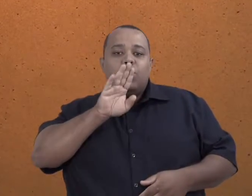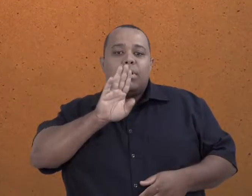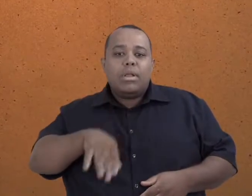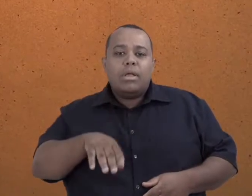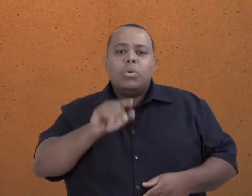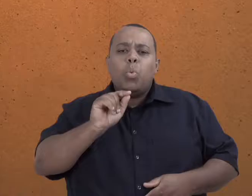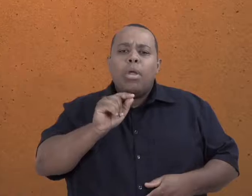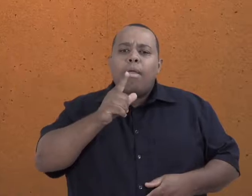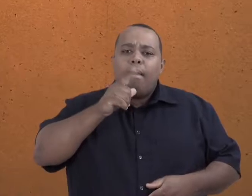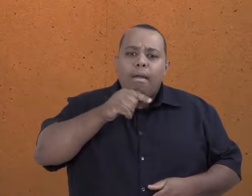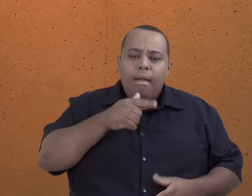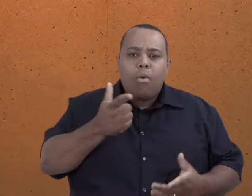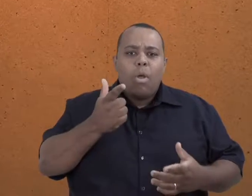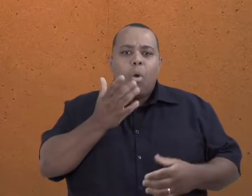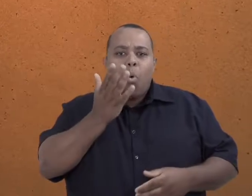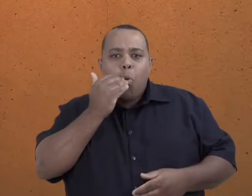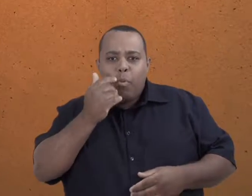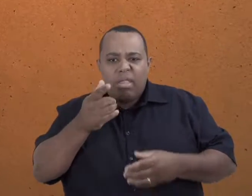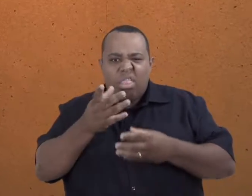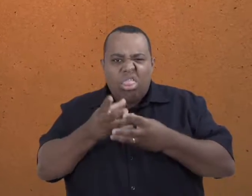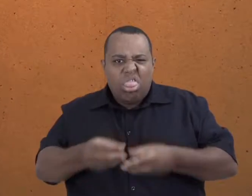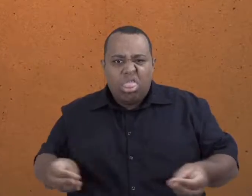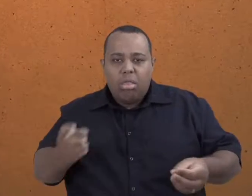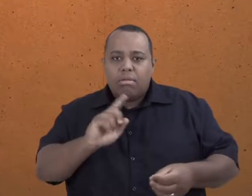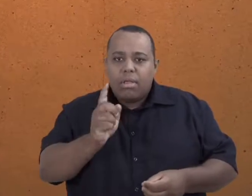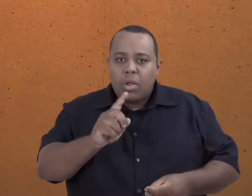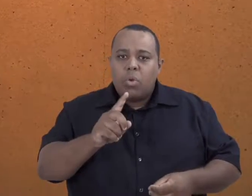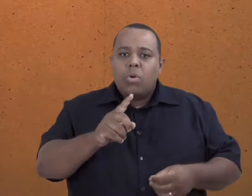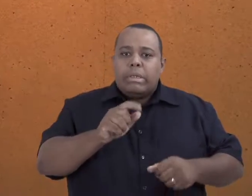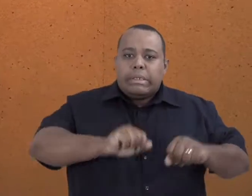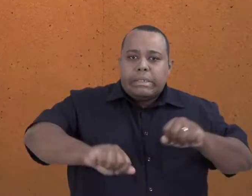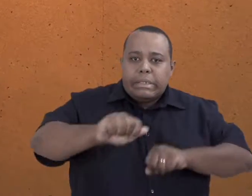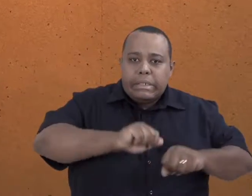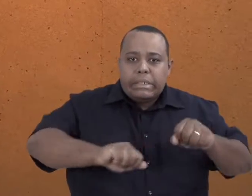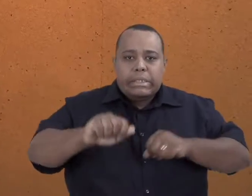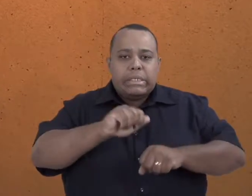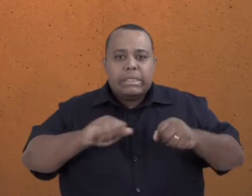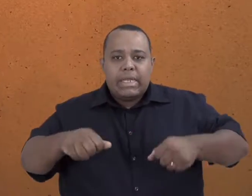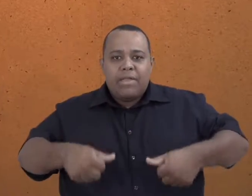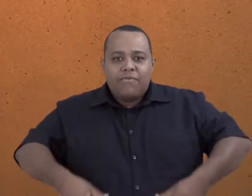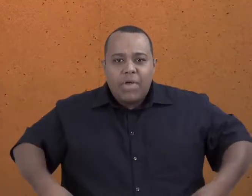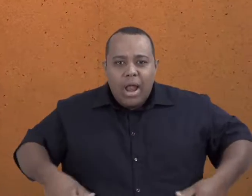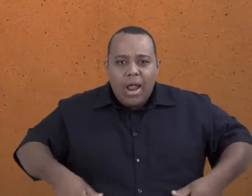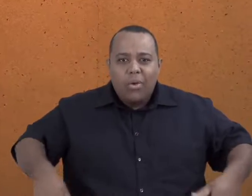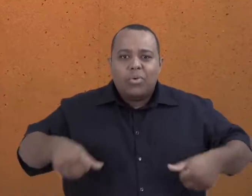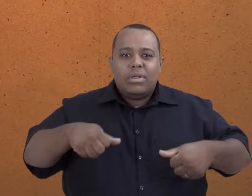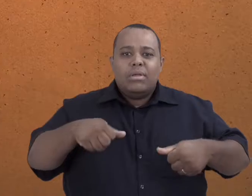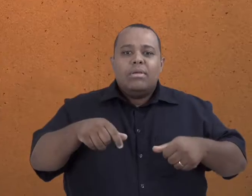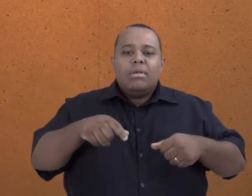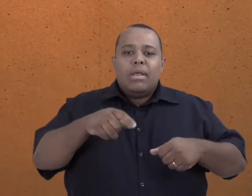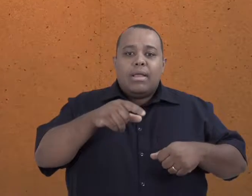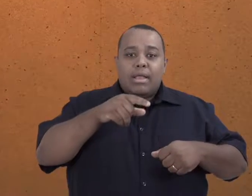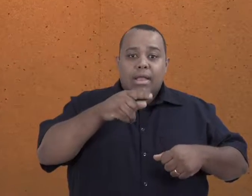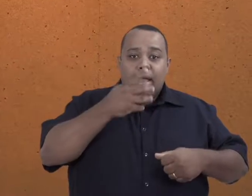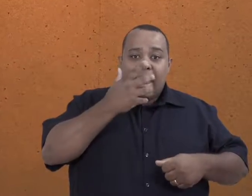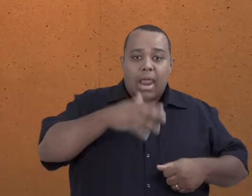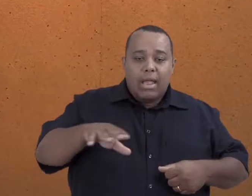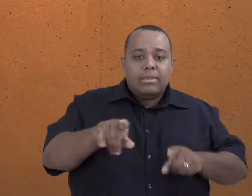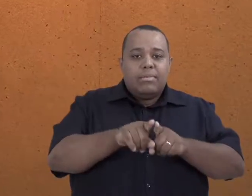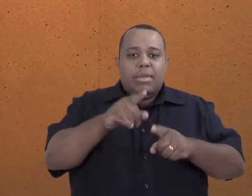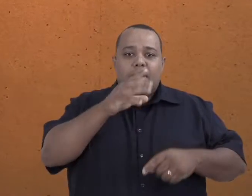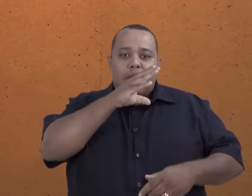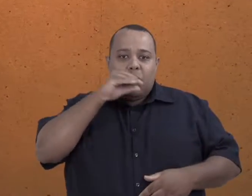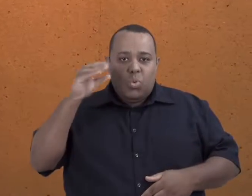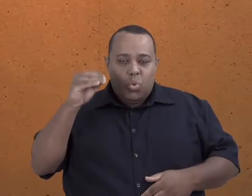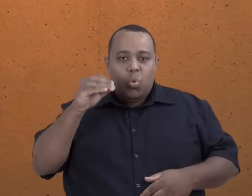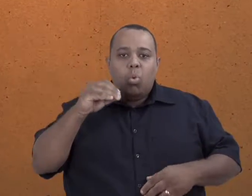mineral, alimentos não perecíveis, produtos de limpeza, itens de higiene pessoal e fraldas infantis e geriátricas. A